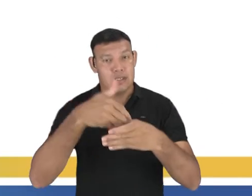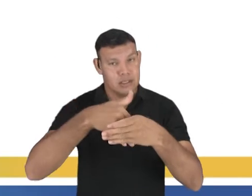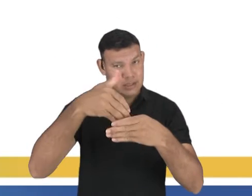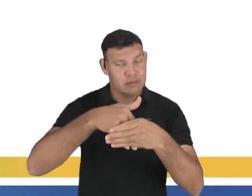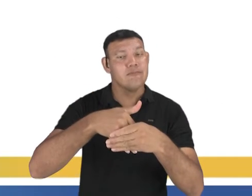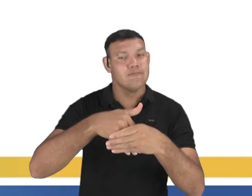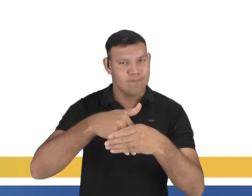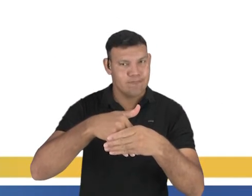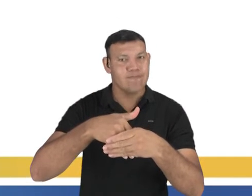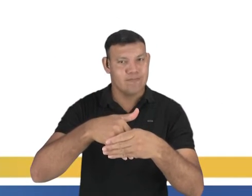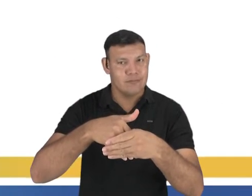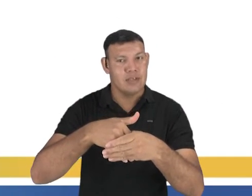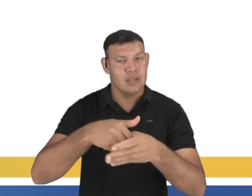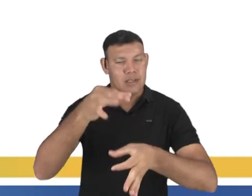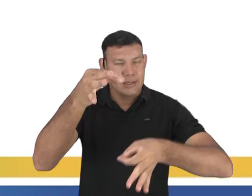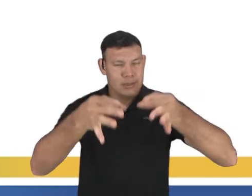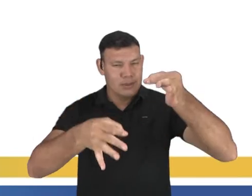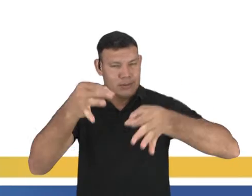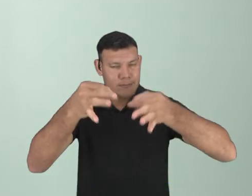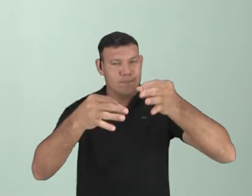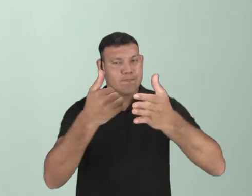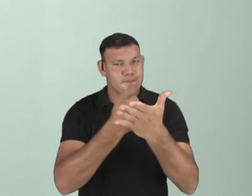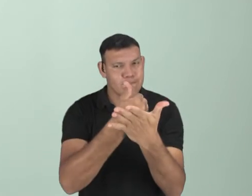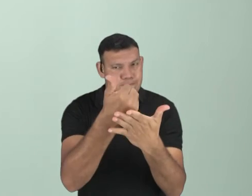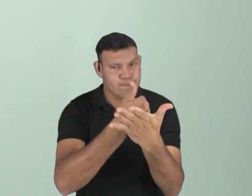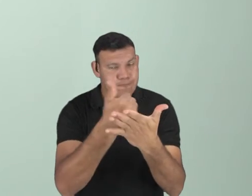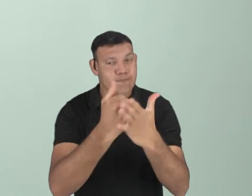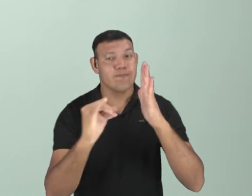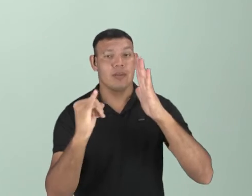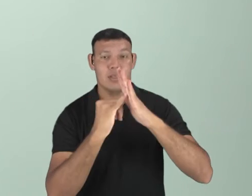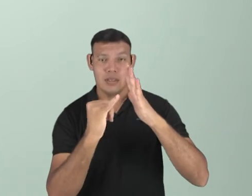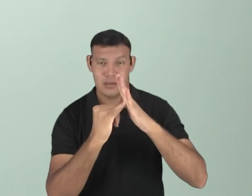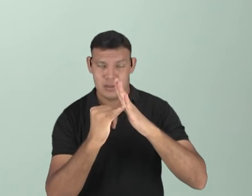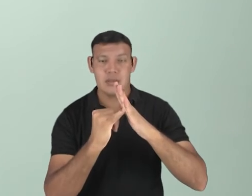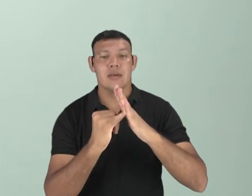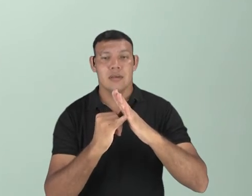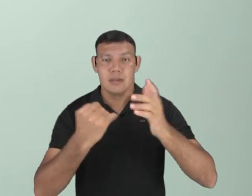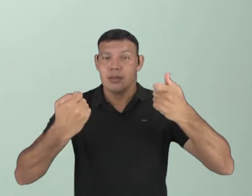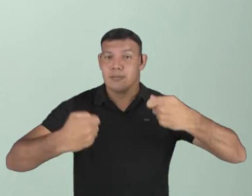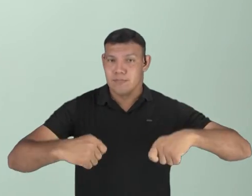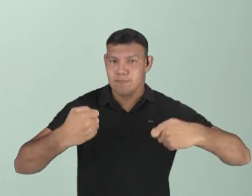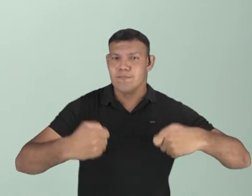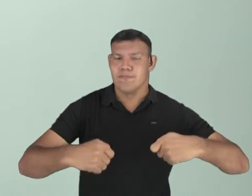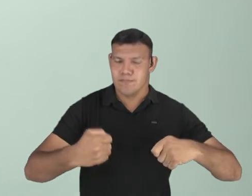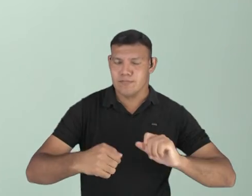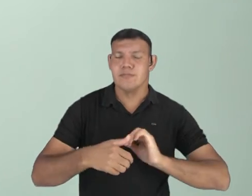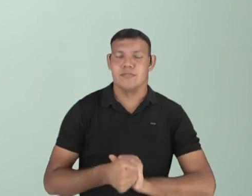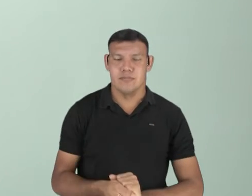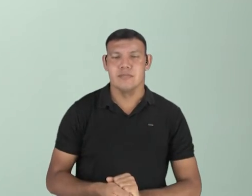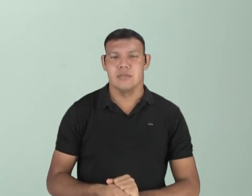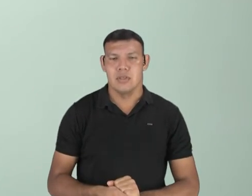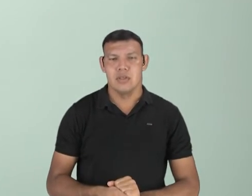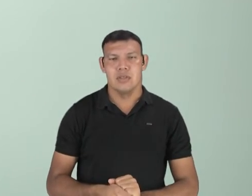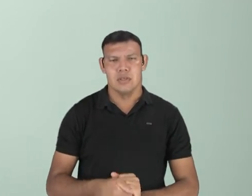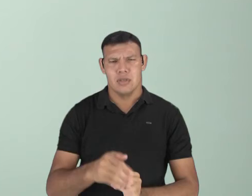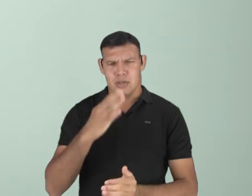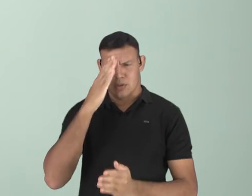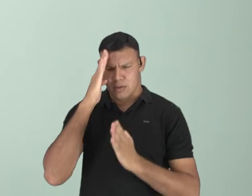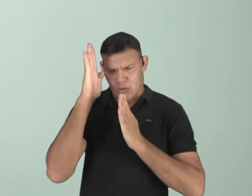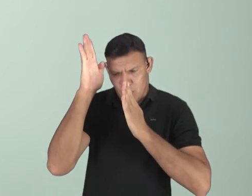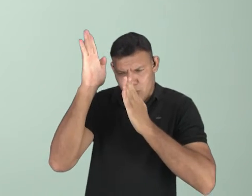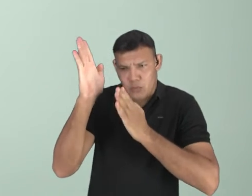eleitoral através da atuação desta instituição tem que ser maximamente fiel